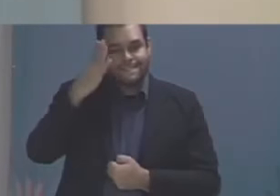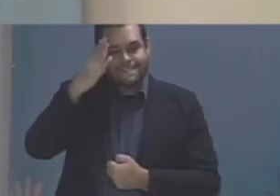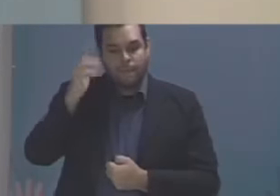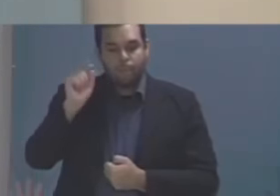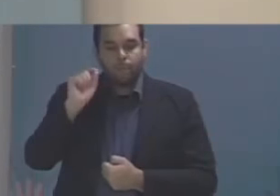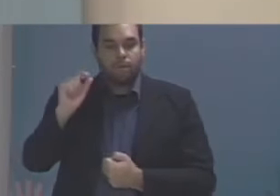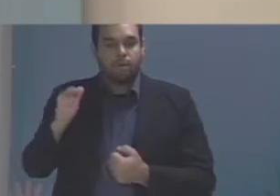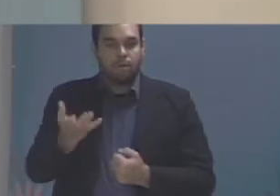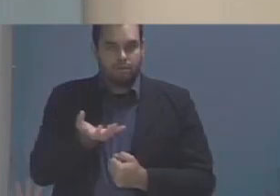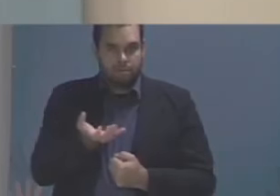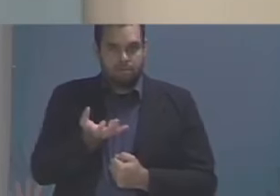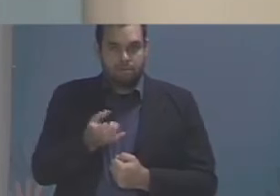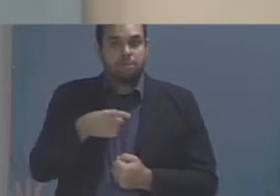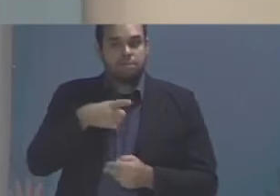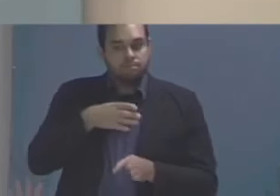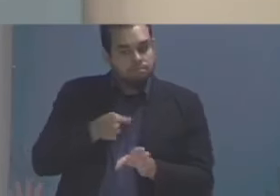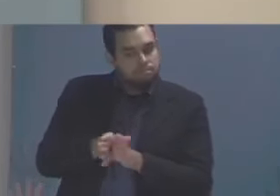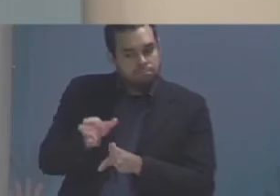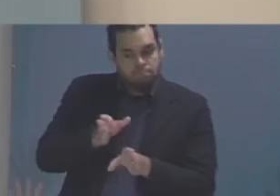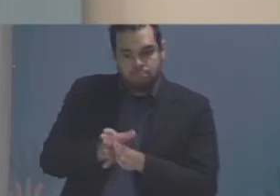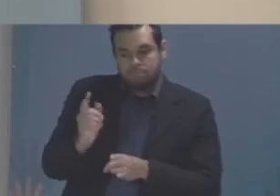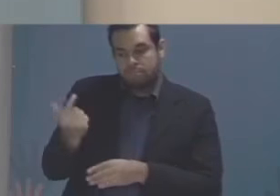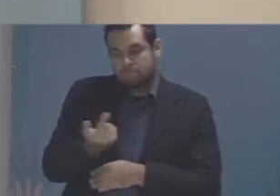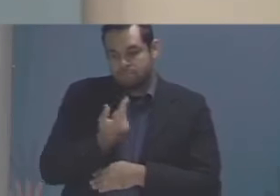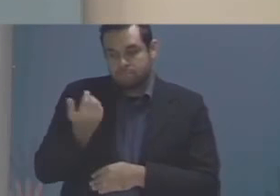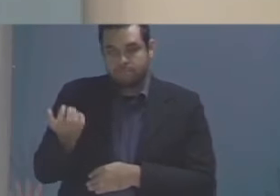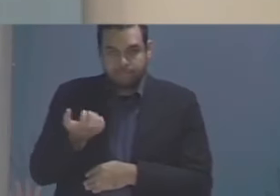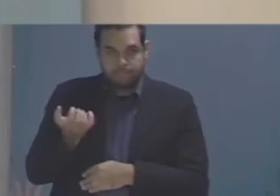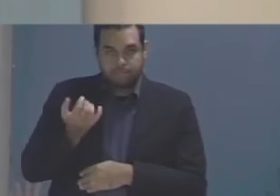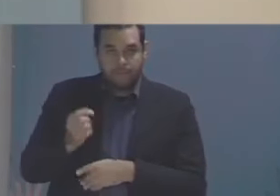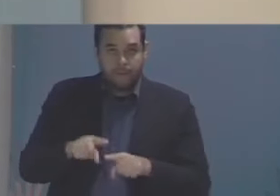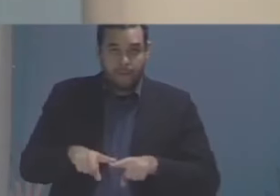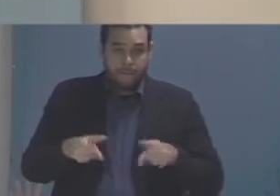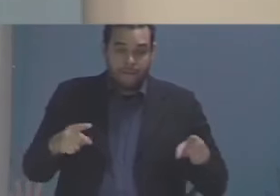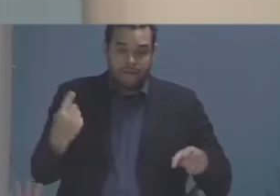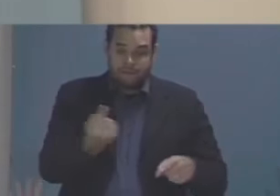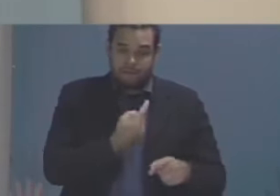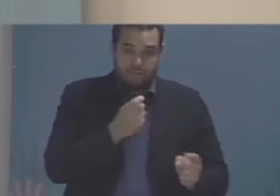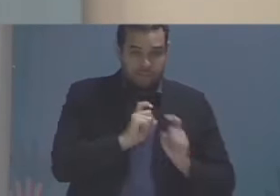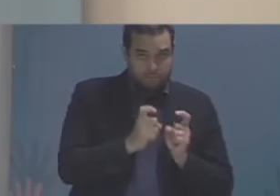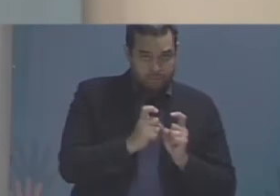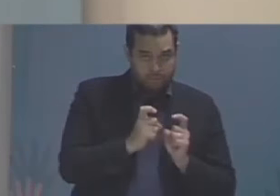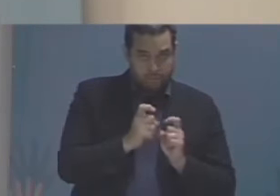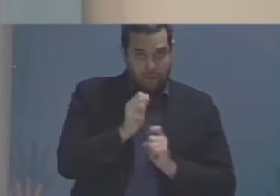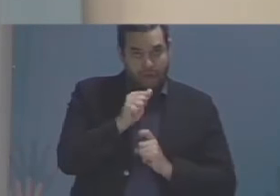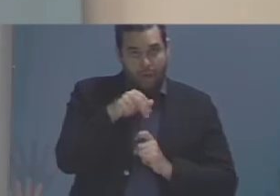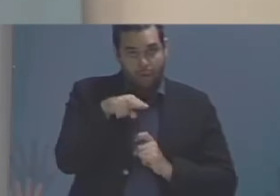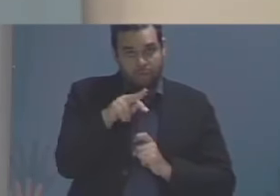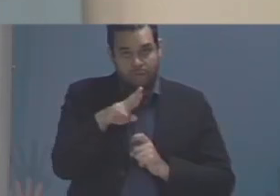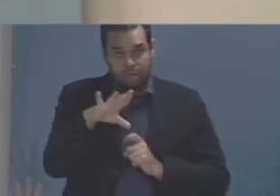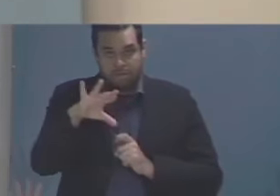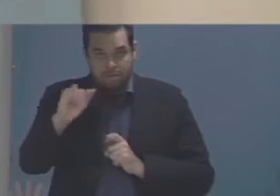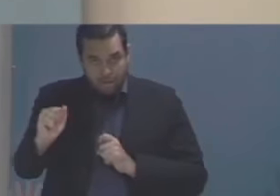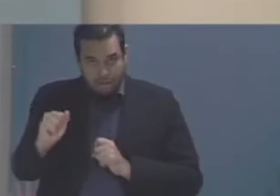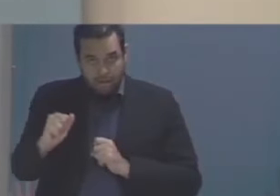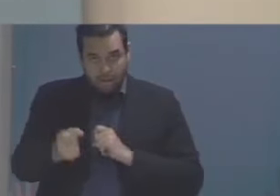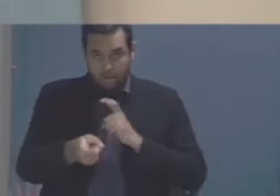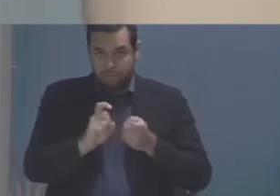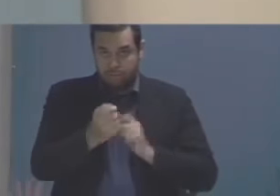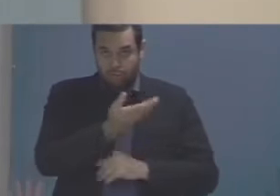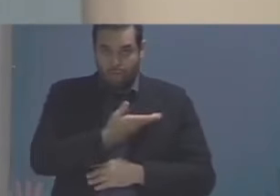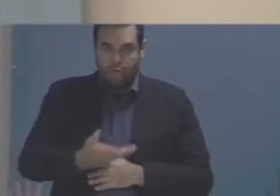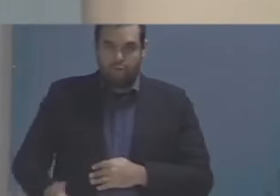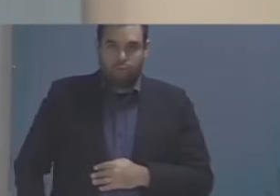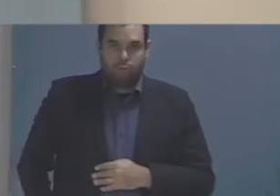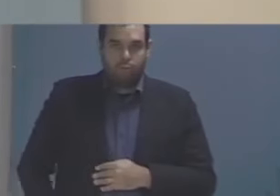que queremos e ir nos caminhos que nós tracemos. Só que, enquanto gestores de uma autarquia, gestão pública, vocês não podem fazer